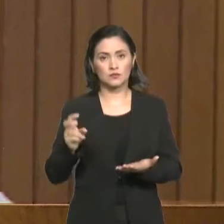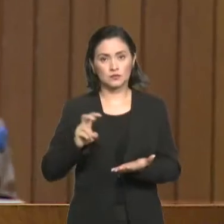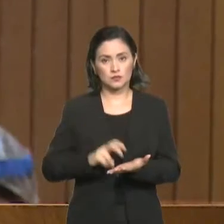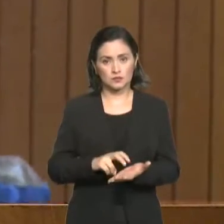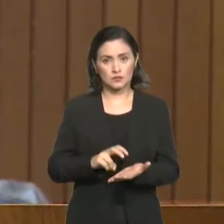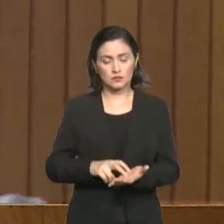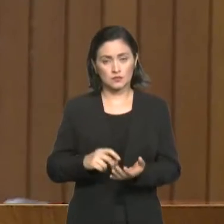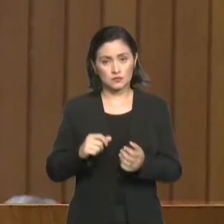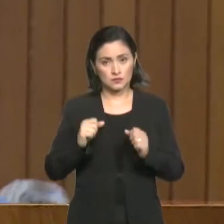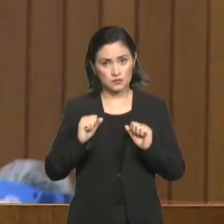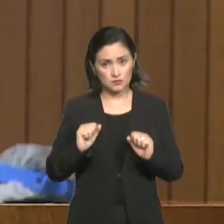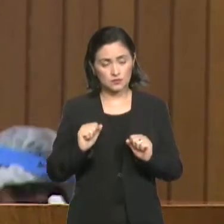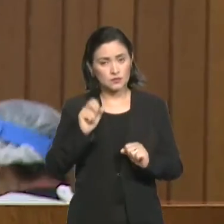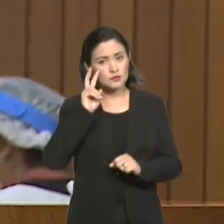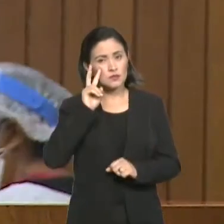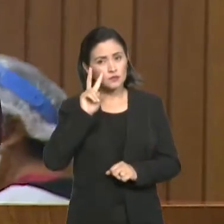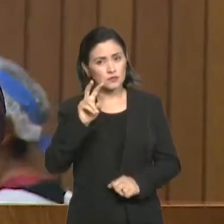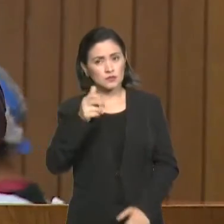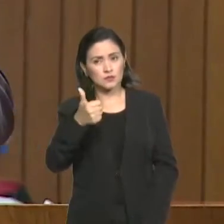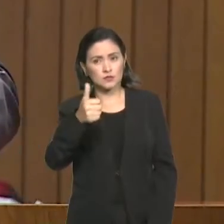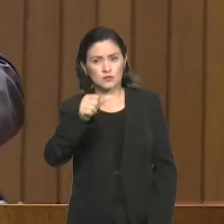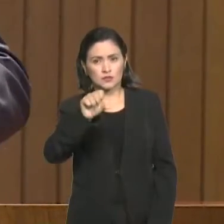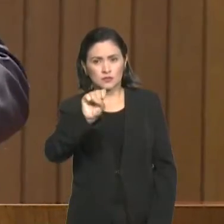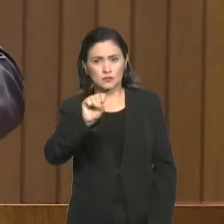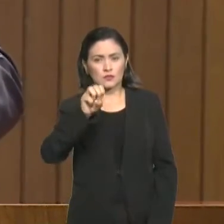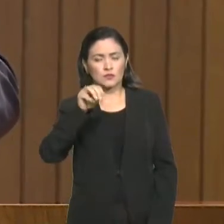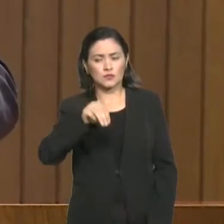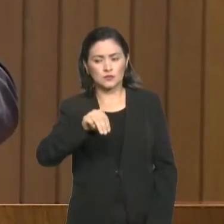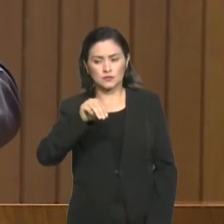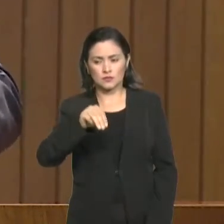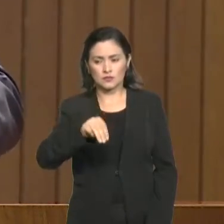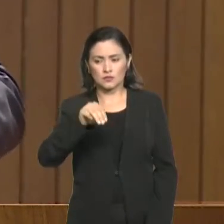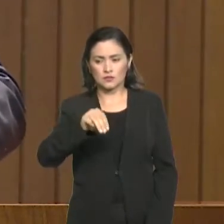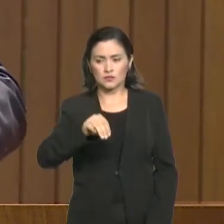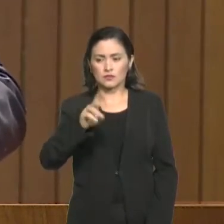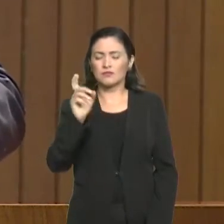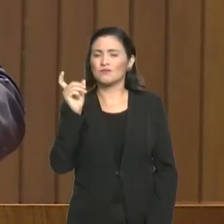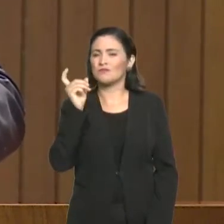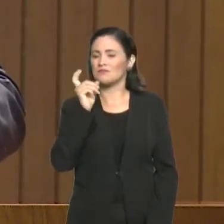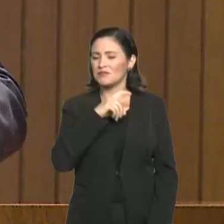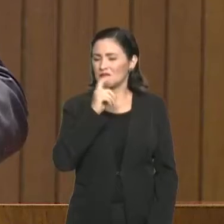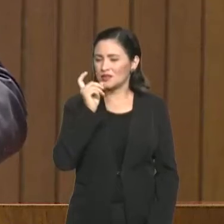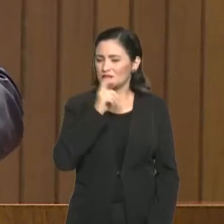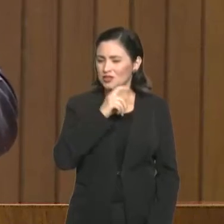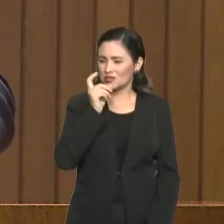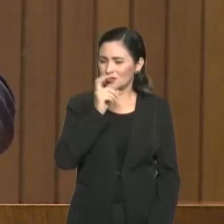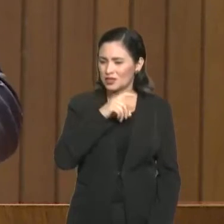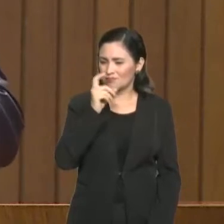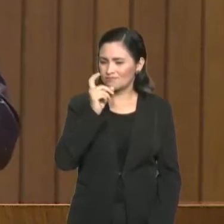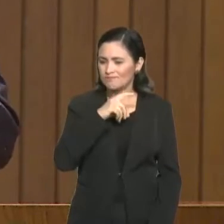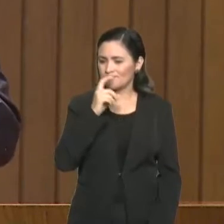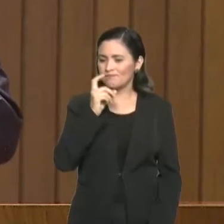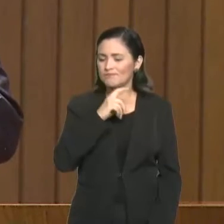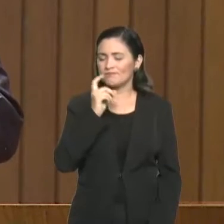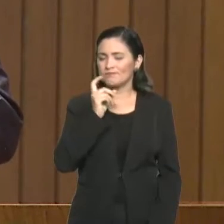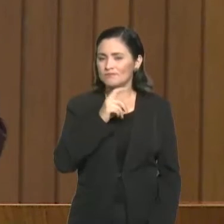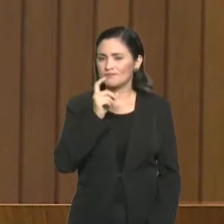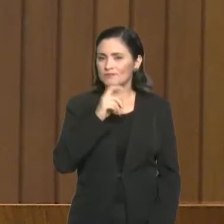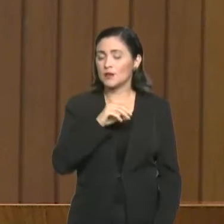pude assistir 18 minutos de mentiras e despreparo